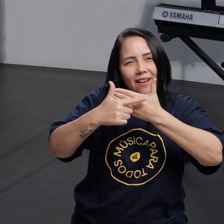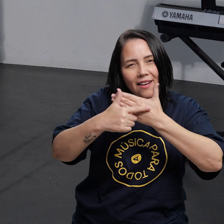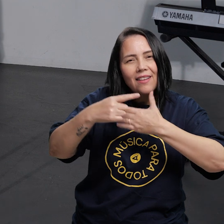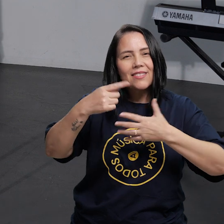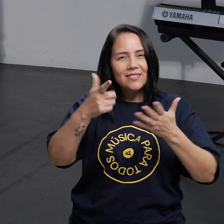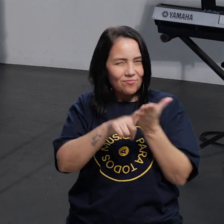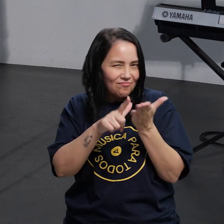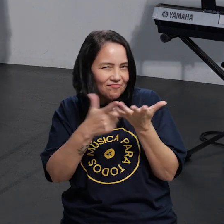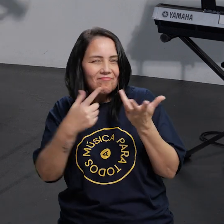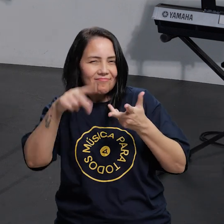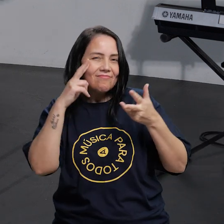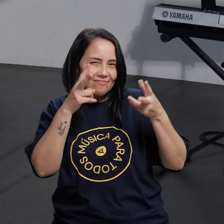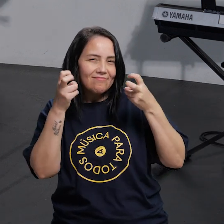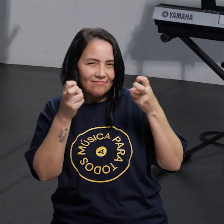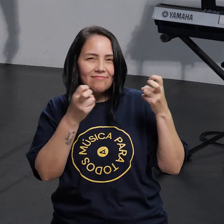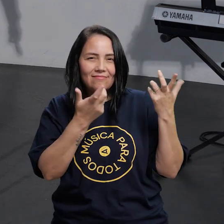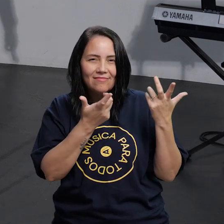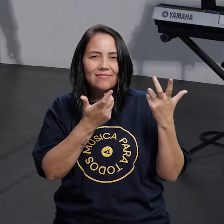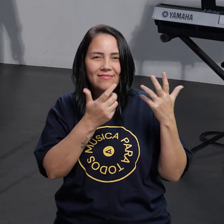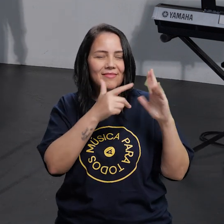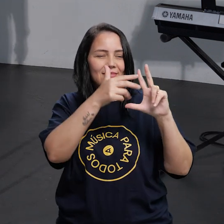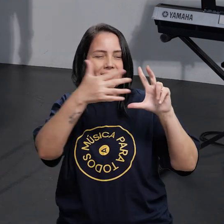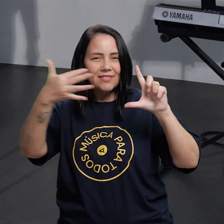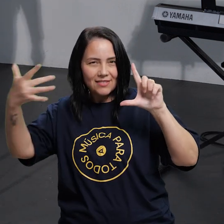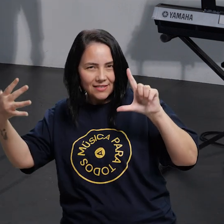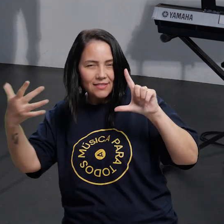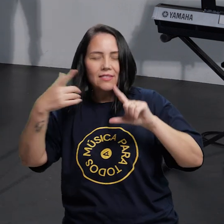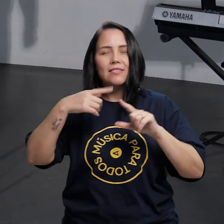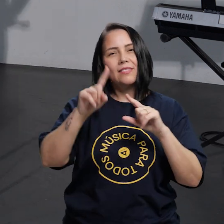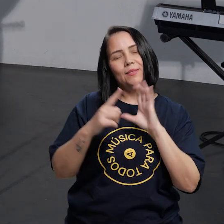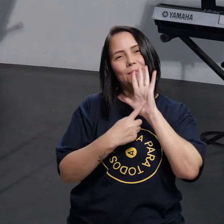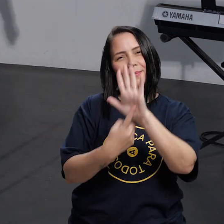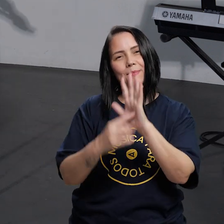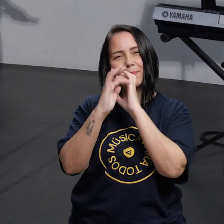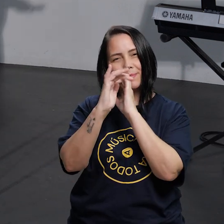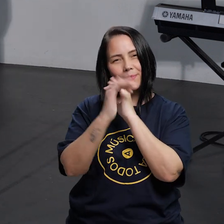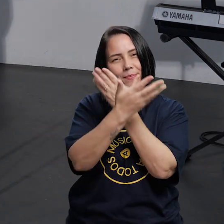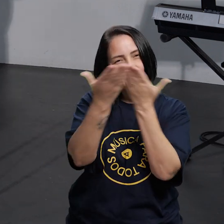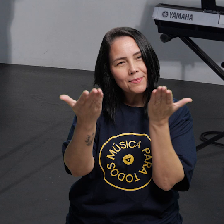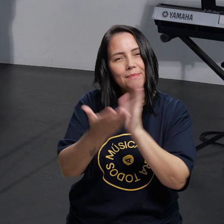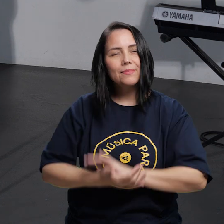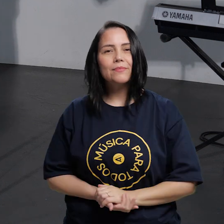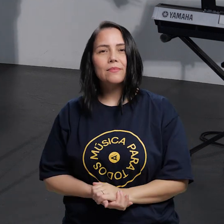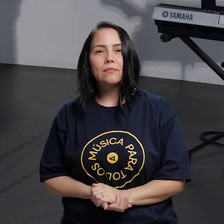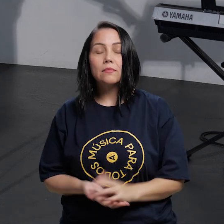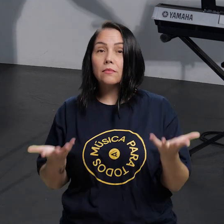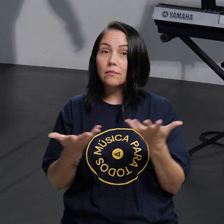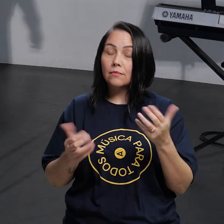fizemos a peça toda, mas era o que tínhamos aqui, então, da flauta doce para vocês. Agora, então, a gente vai passar para os teclados.